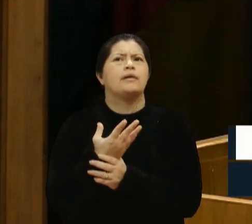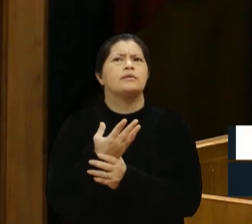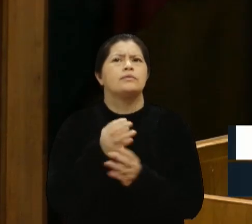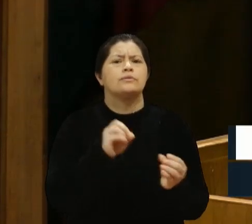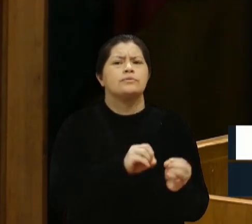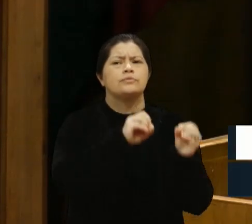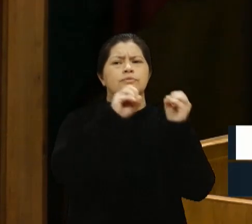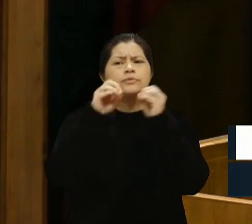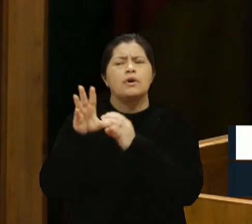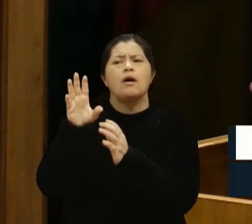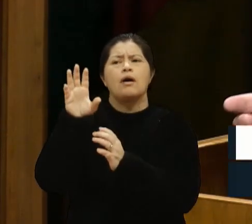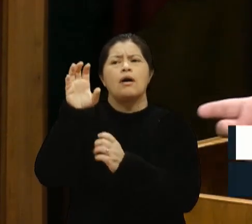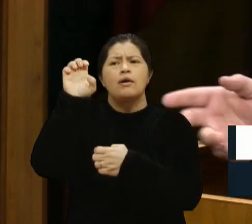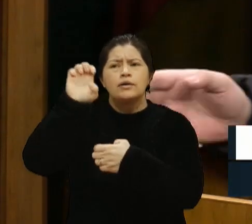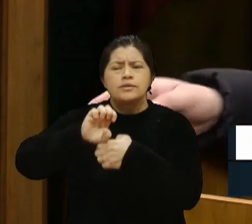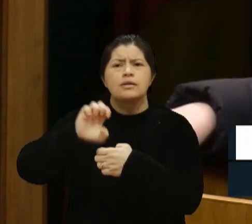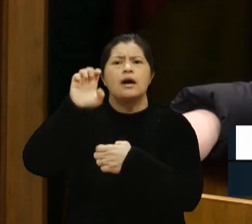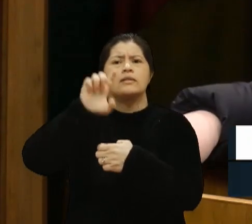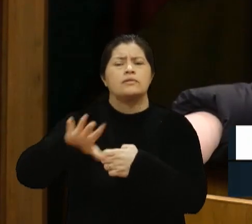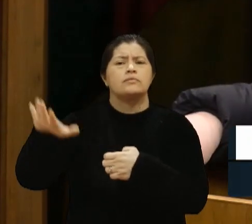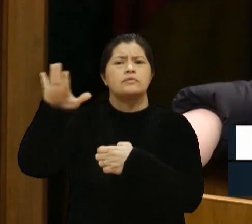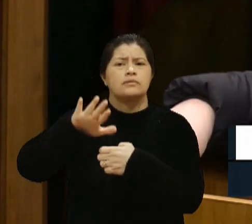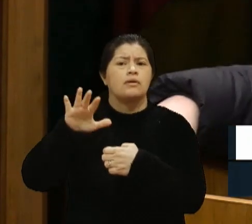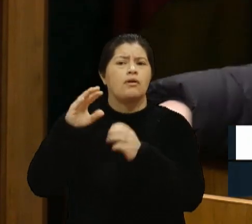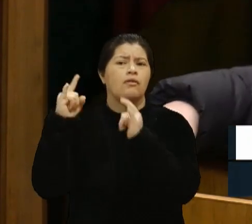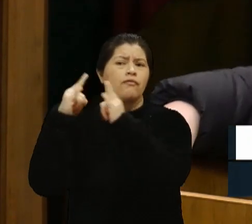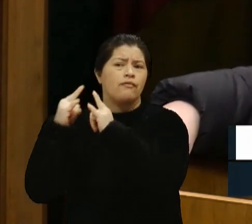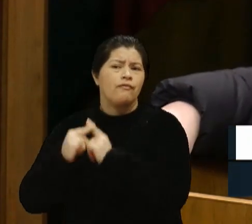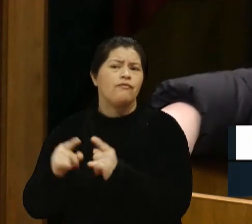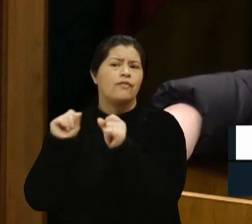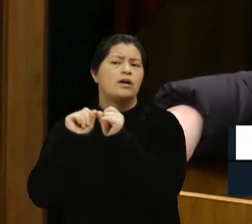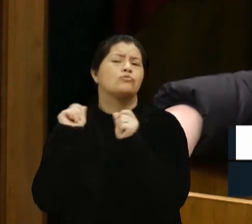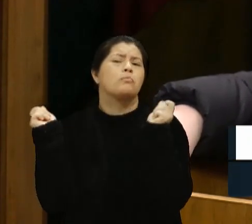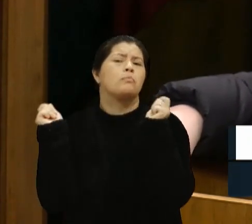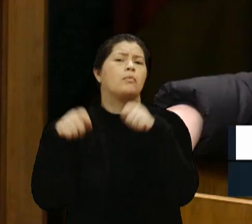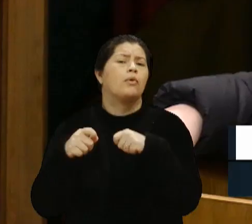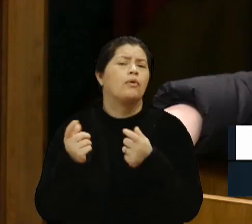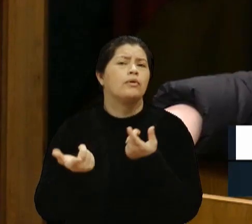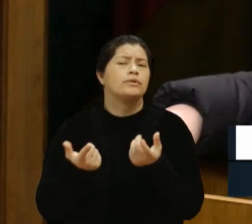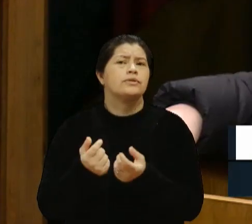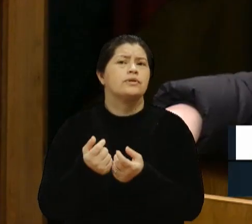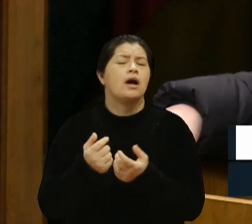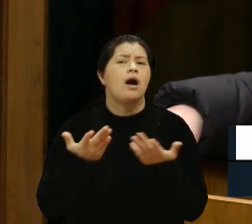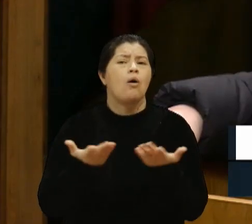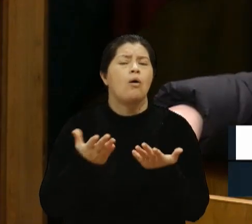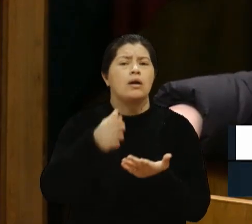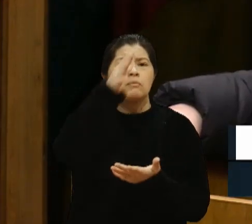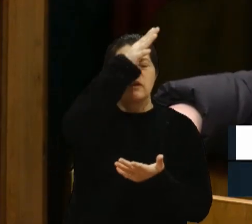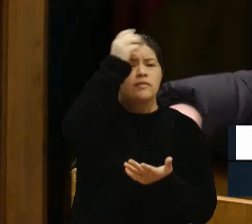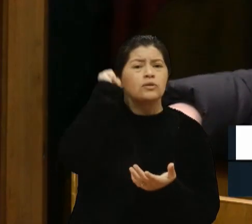para cima do Estado, as entidades fazem aquilo que podem, depende do recurso público e a prefeitura está cada vez mais